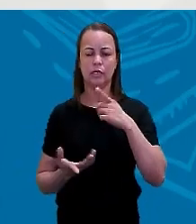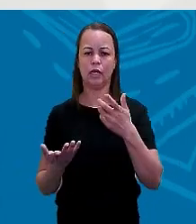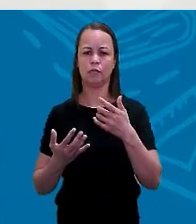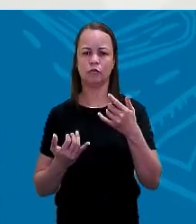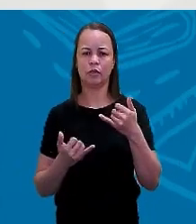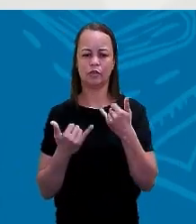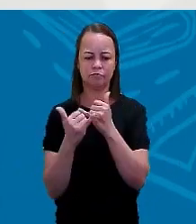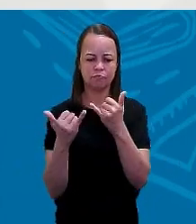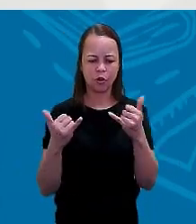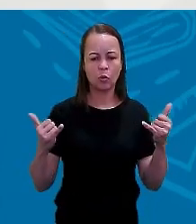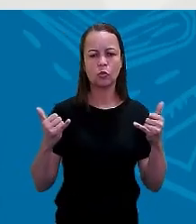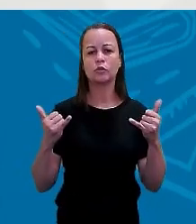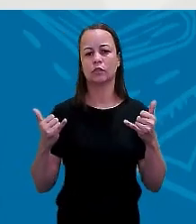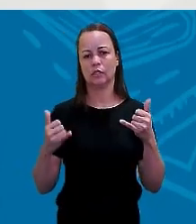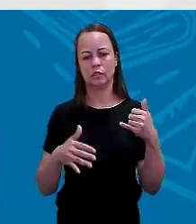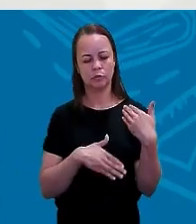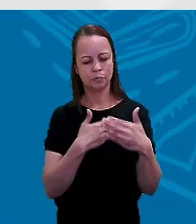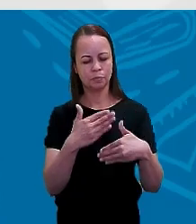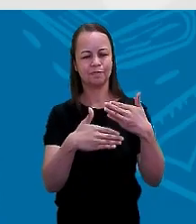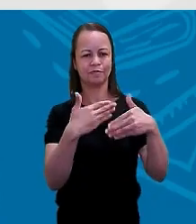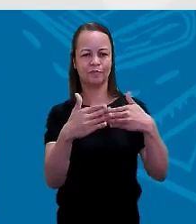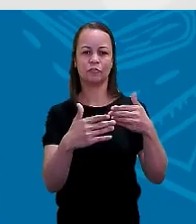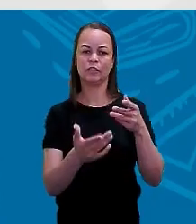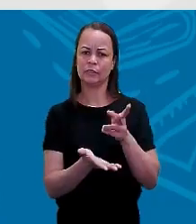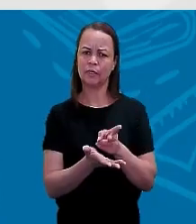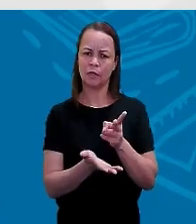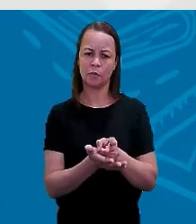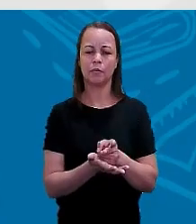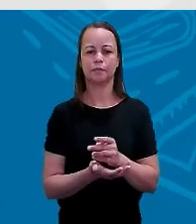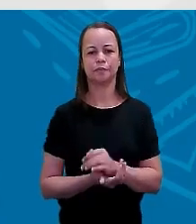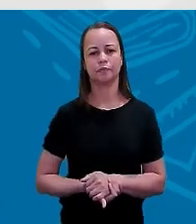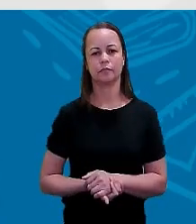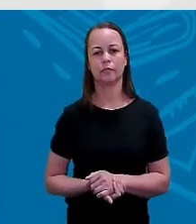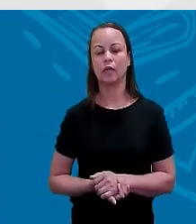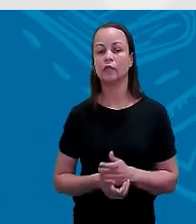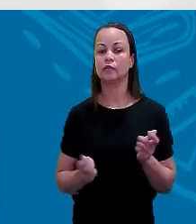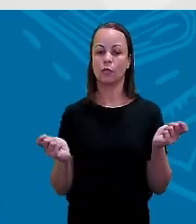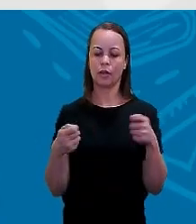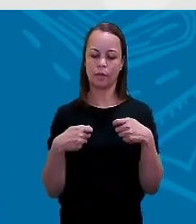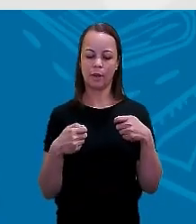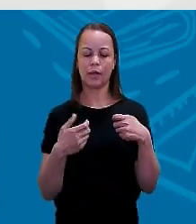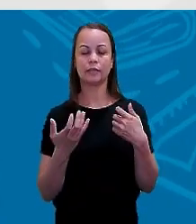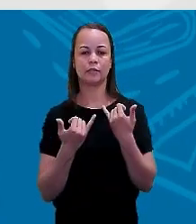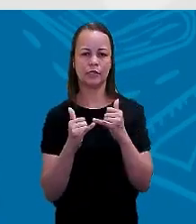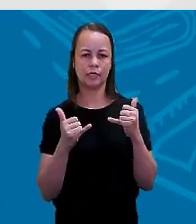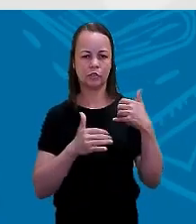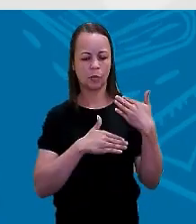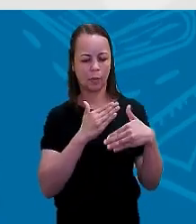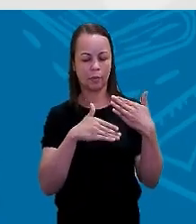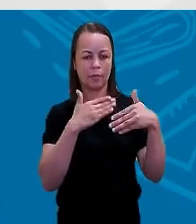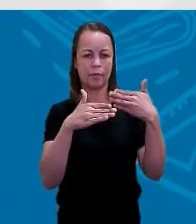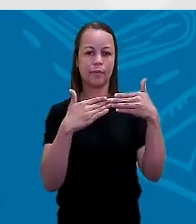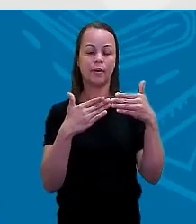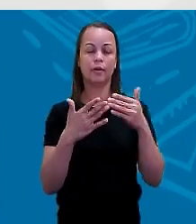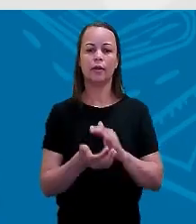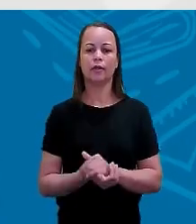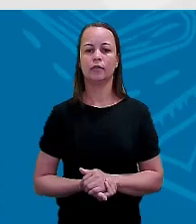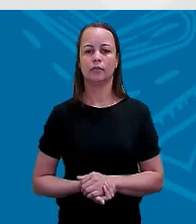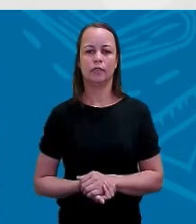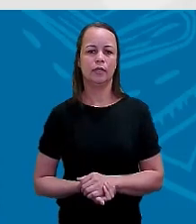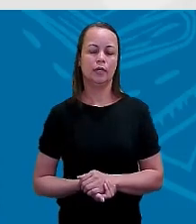de energias renováveis, tá certo? Que são capazes, né, de gerar energia e